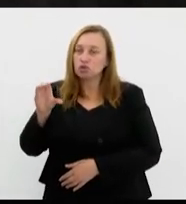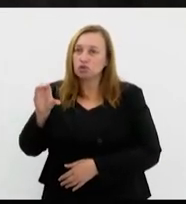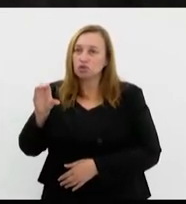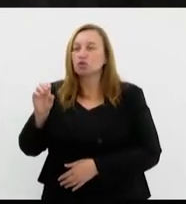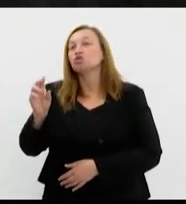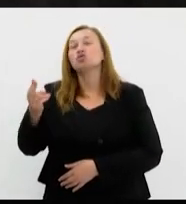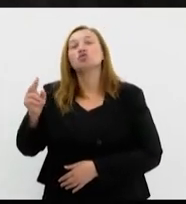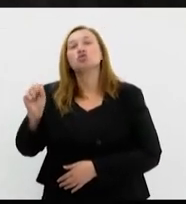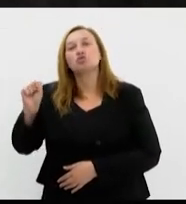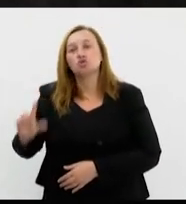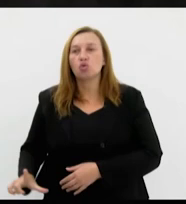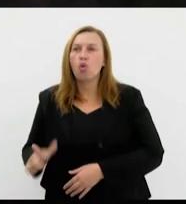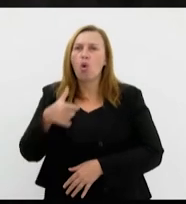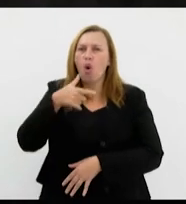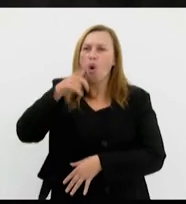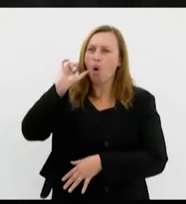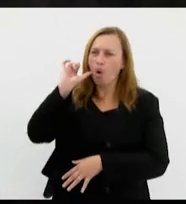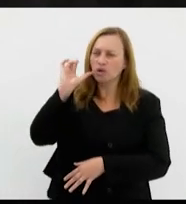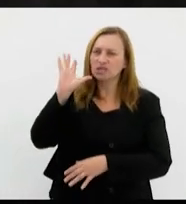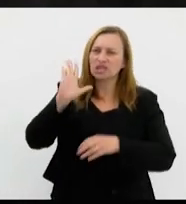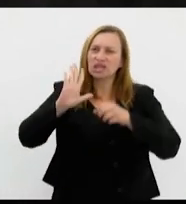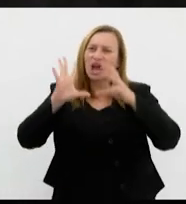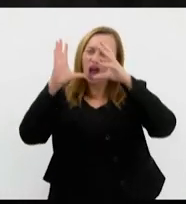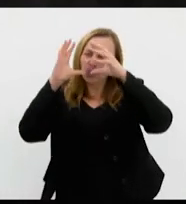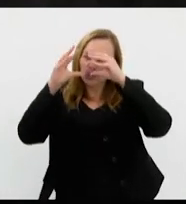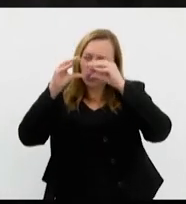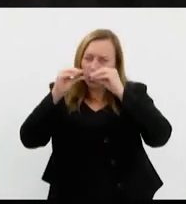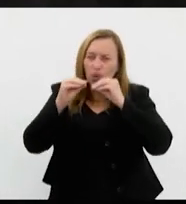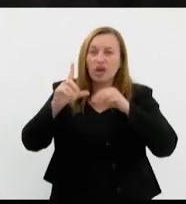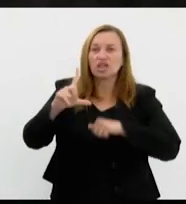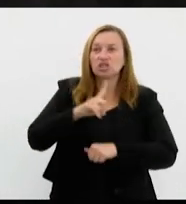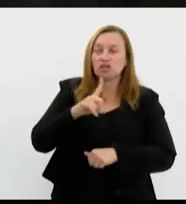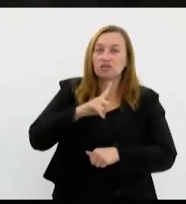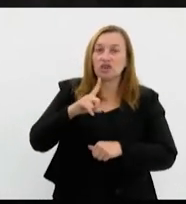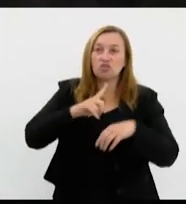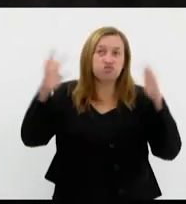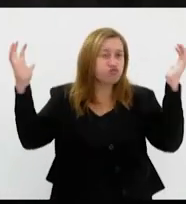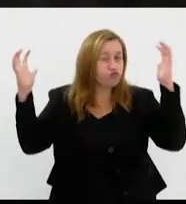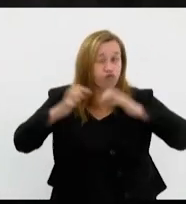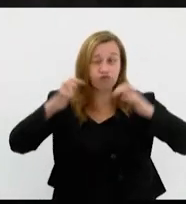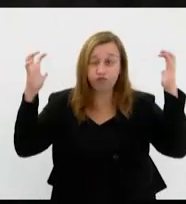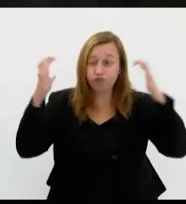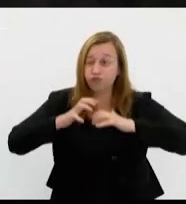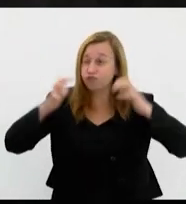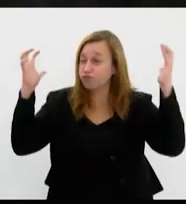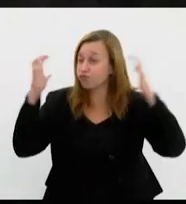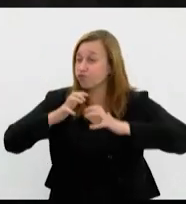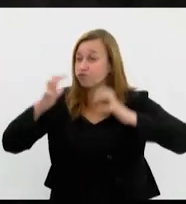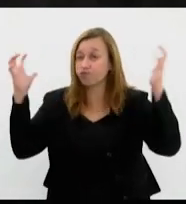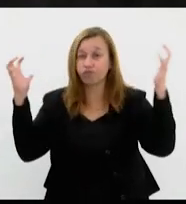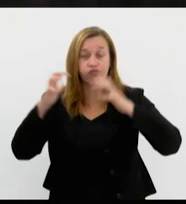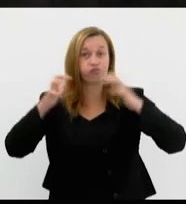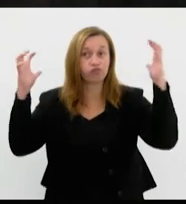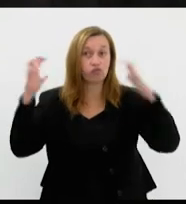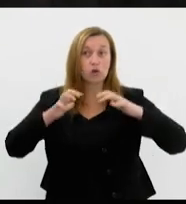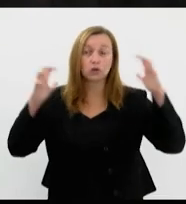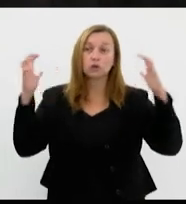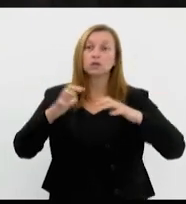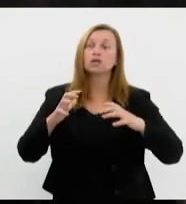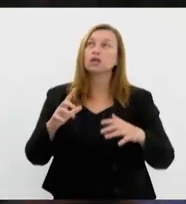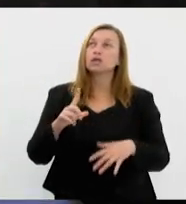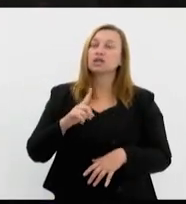tristeza, à noite, tivemos uma grande temporal que pegou